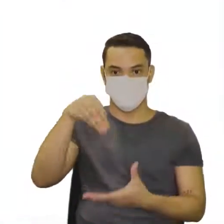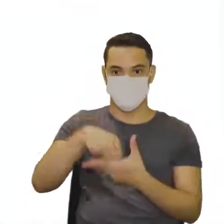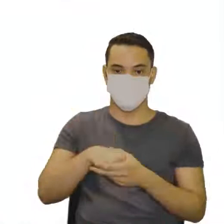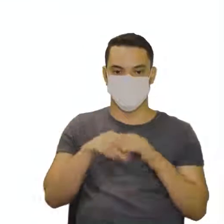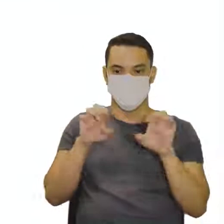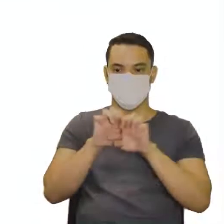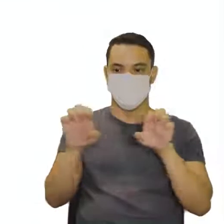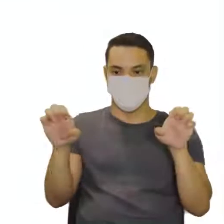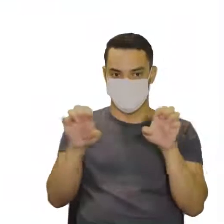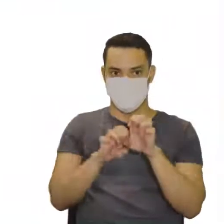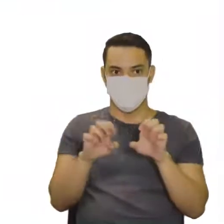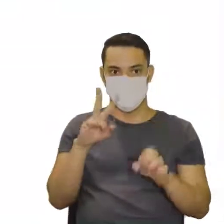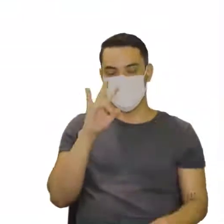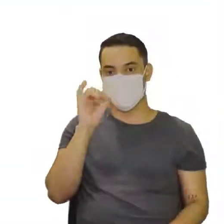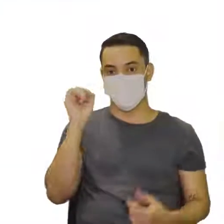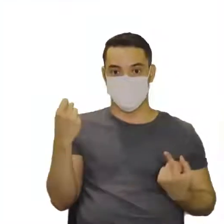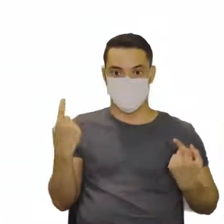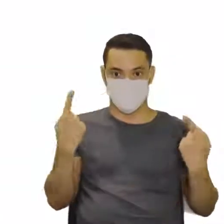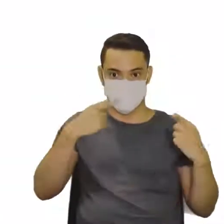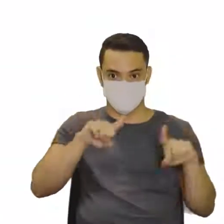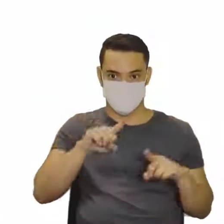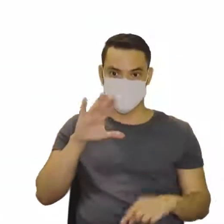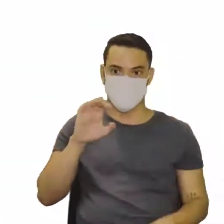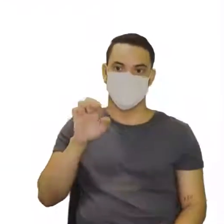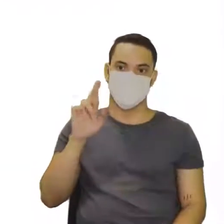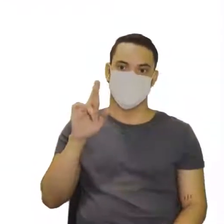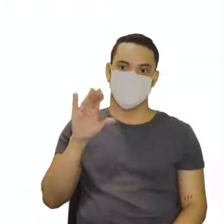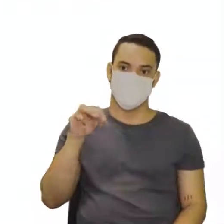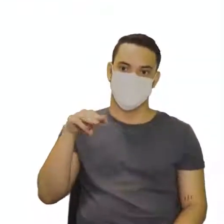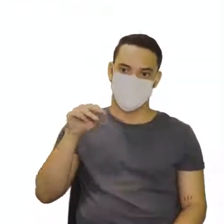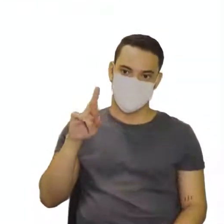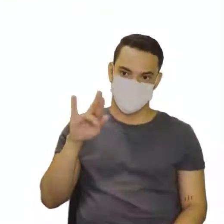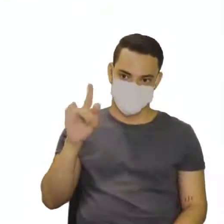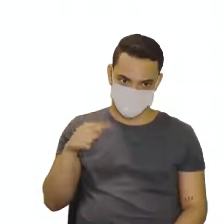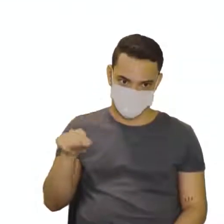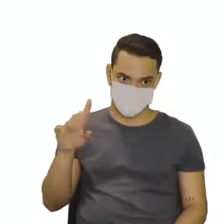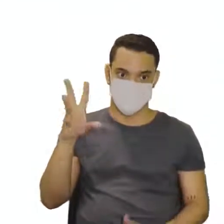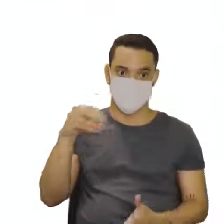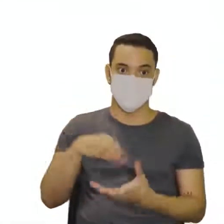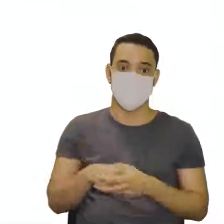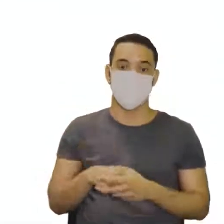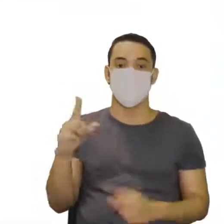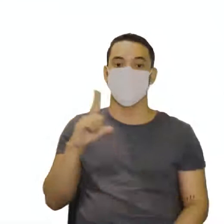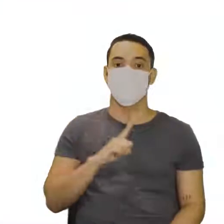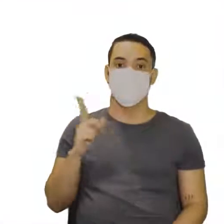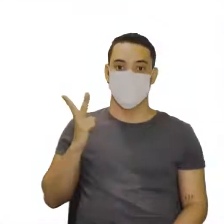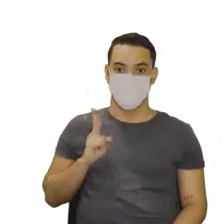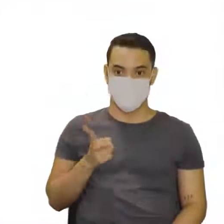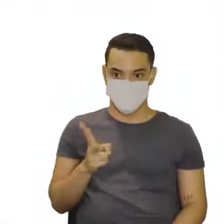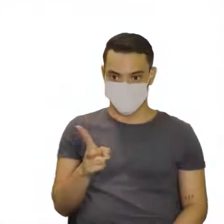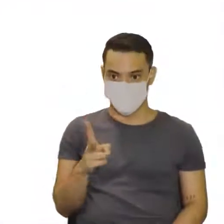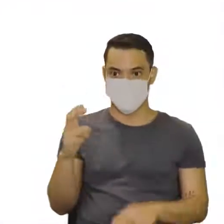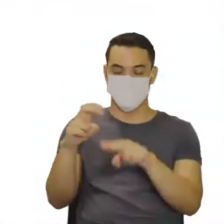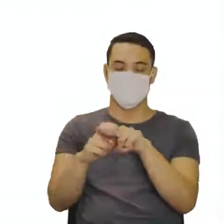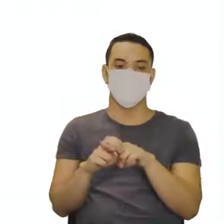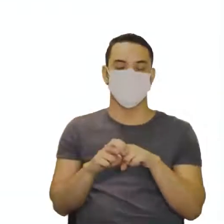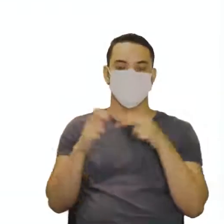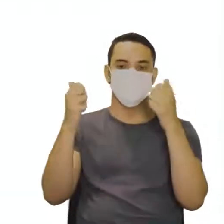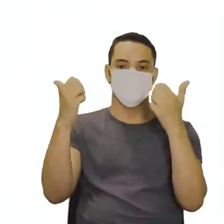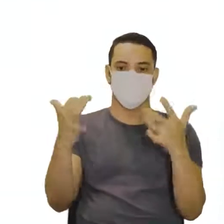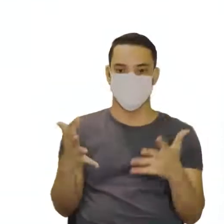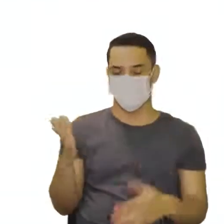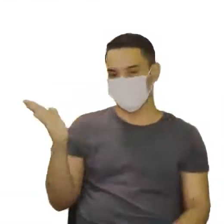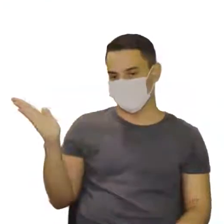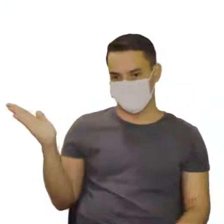gerador, a força contra a eletromotriz e a resistência interna do receptor são constantes, tá? Deixa eu colocar aqui de